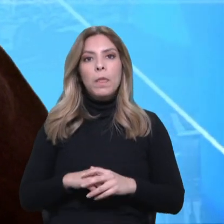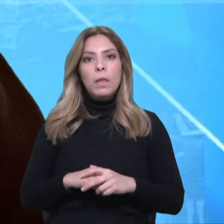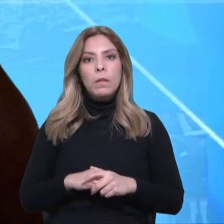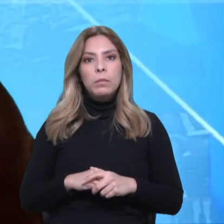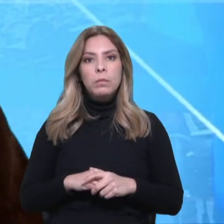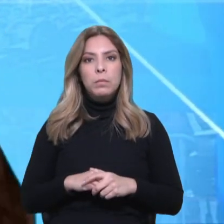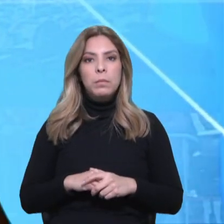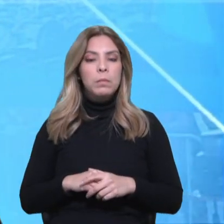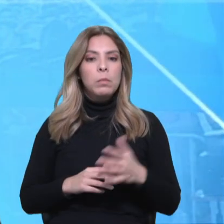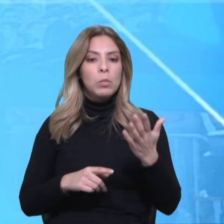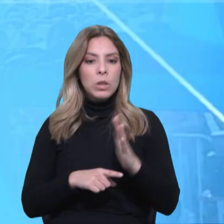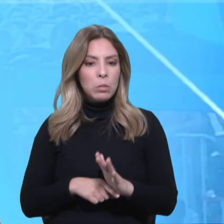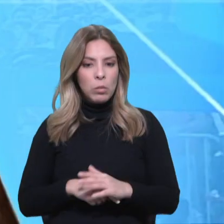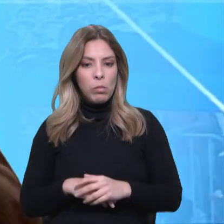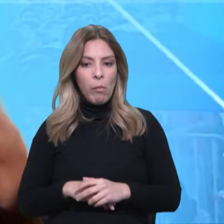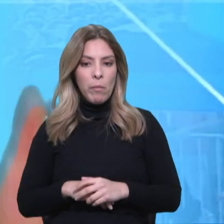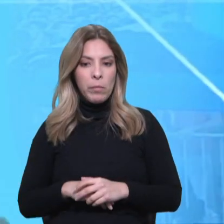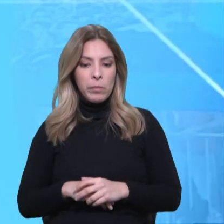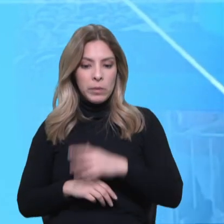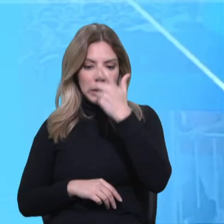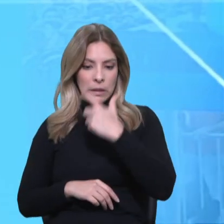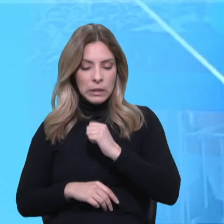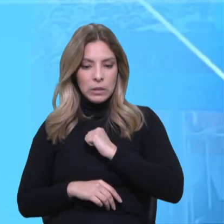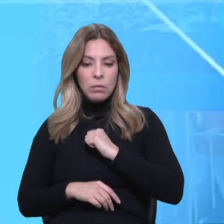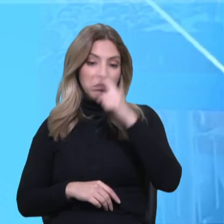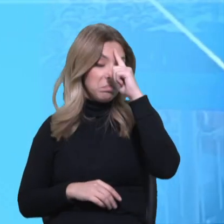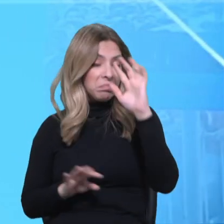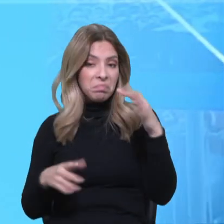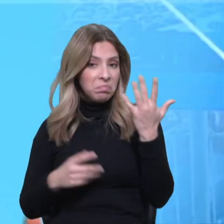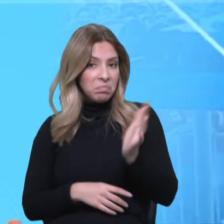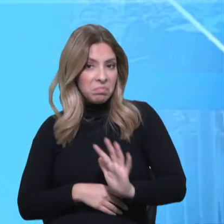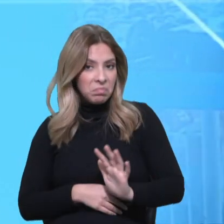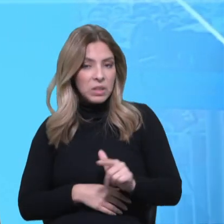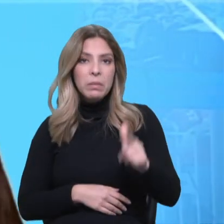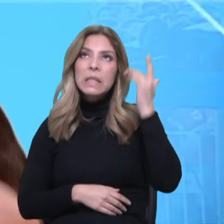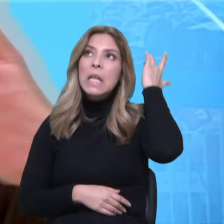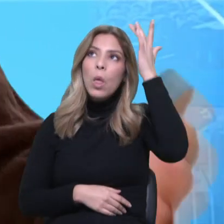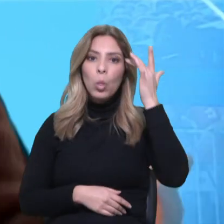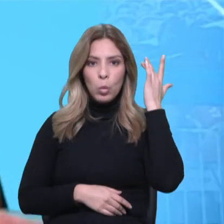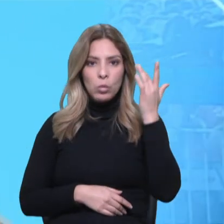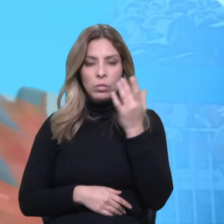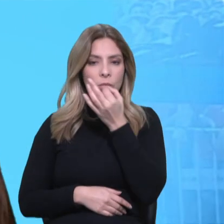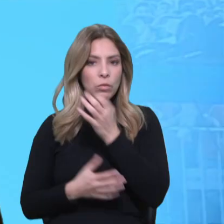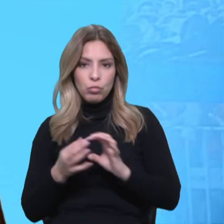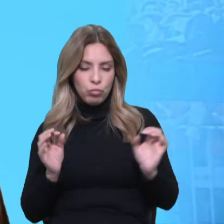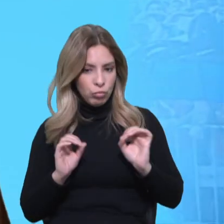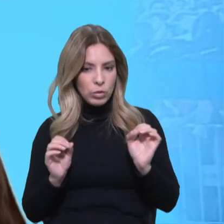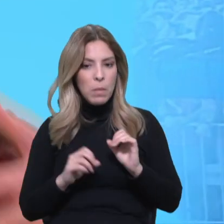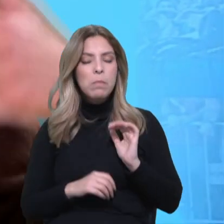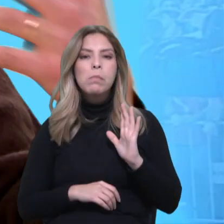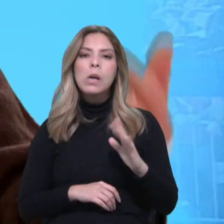a questão que, para mim, eu nem punha como hipótese ouvir falar nos santos, com o tempo, perceber